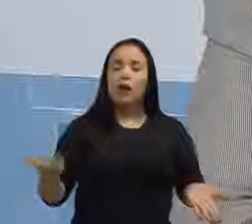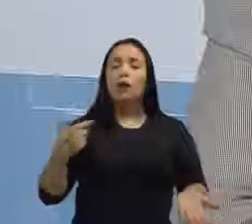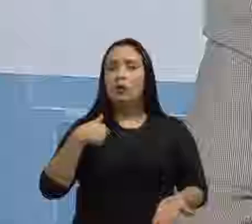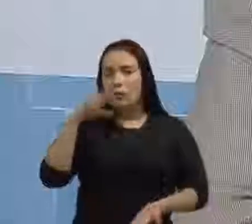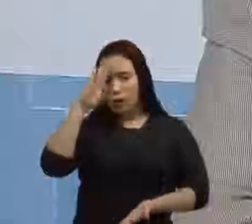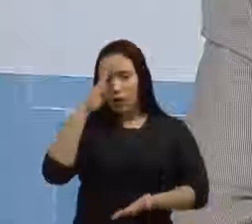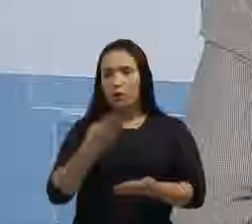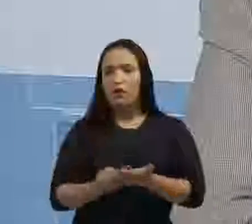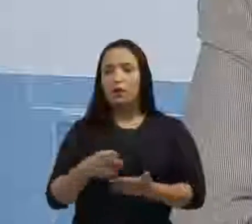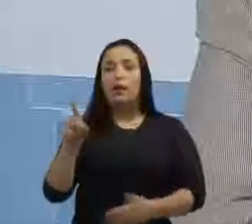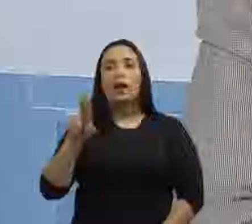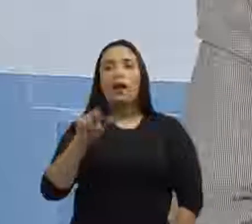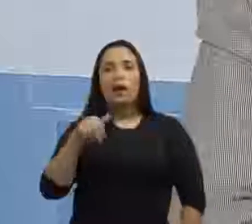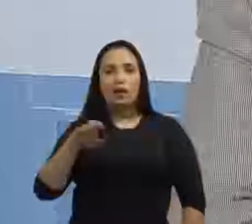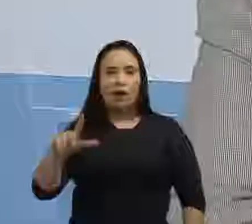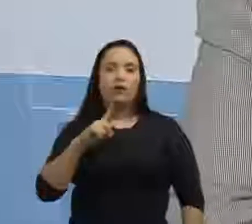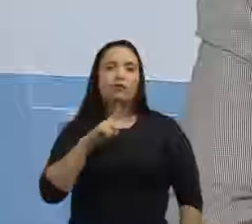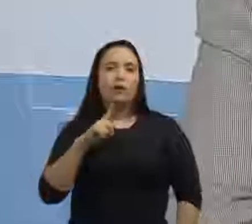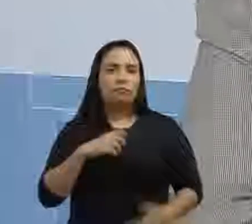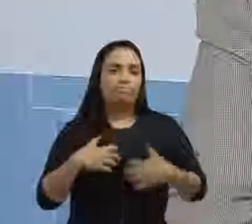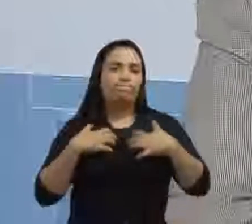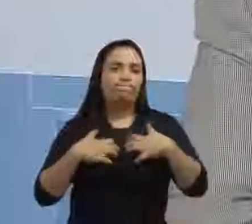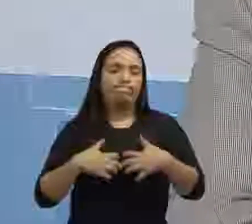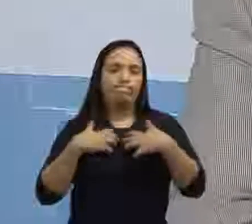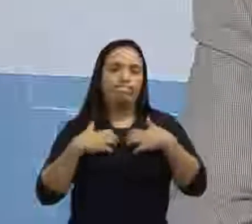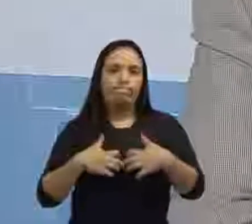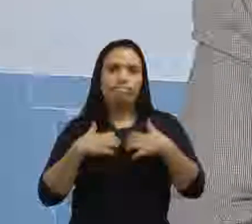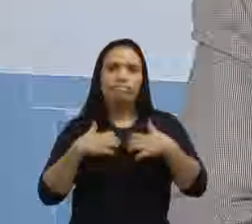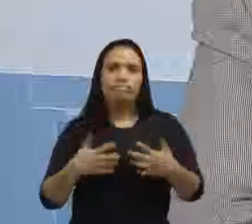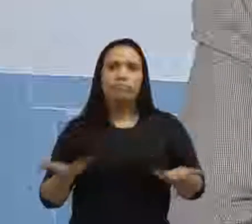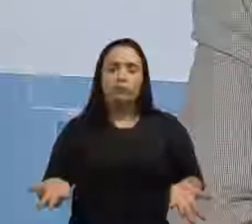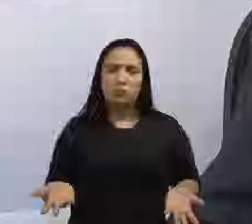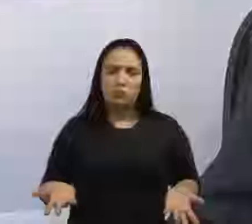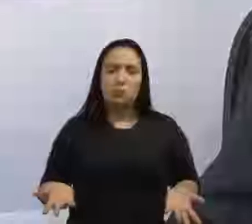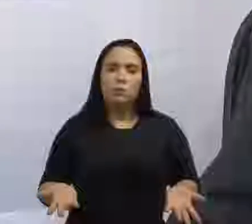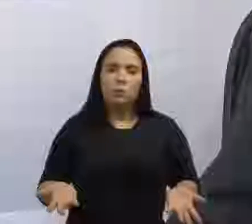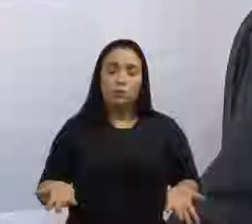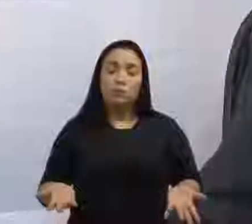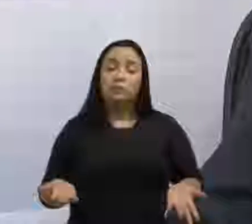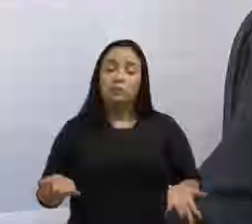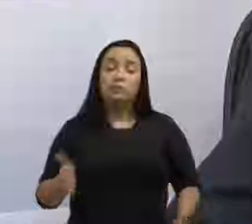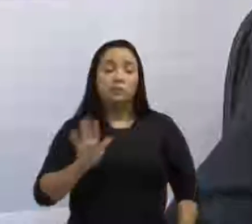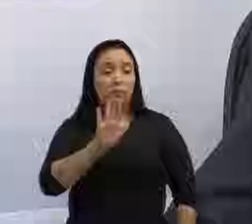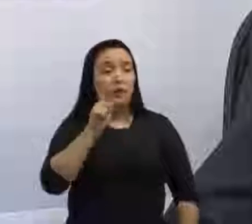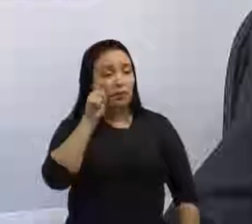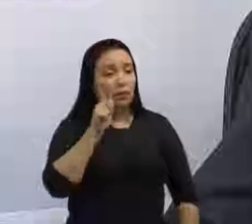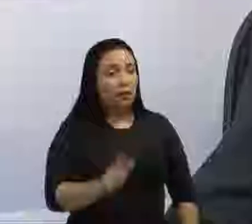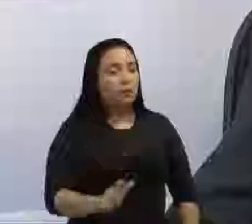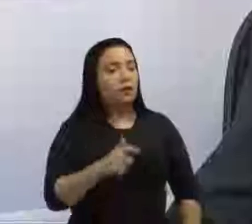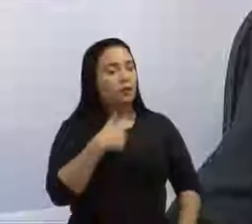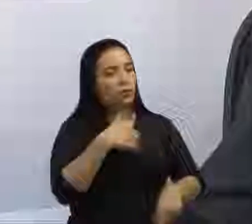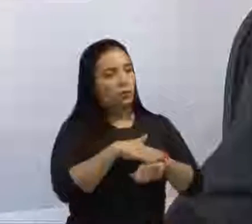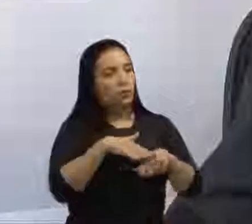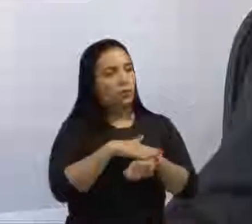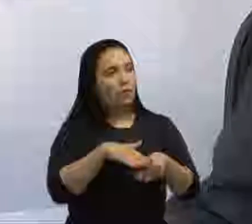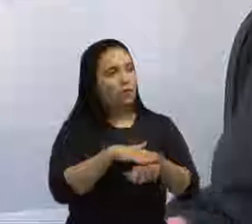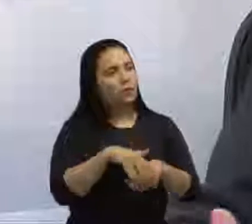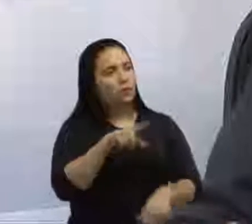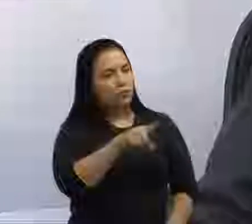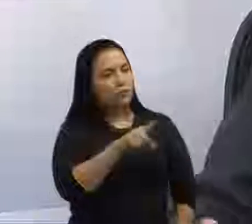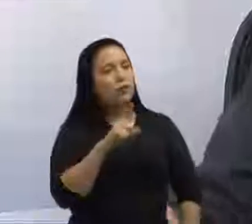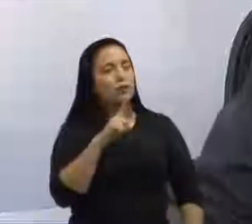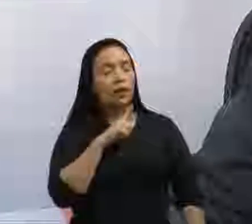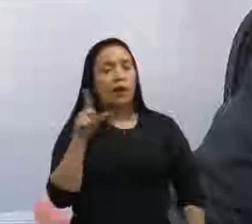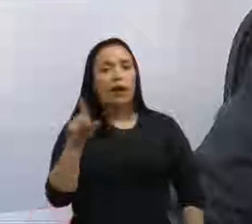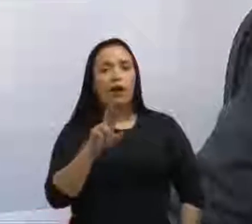acredito que a Raquel Dodge deve estar zangada, né? Porque foi até uma coisa maluca. Não, né? mas até interessante. Até eu estava falando com você no início desse bloco, dando os